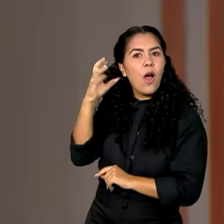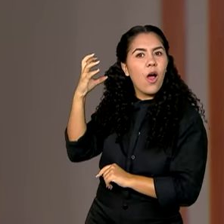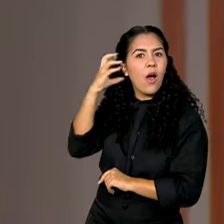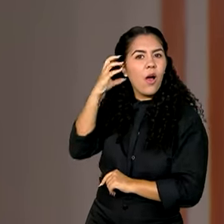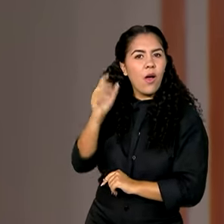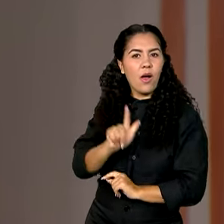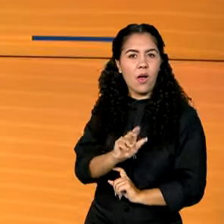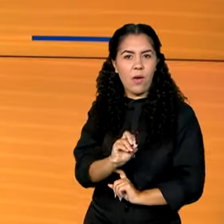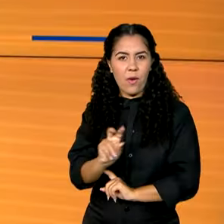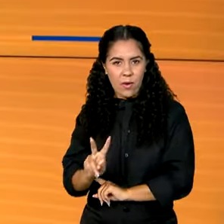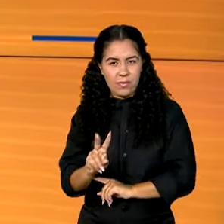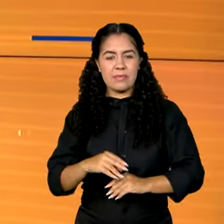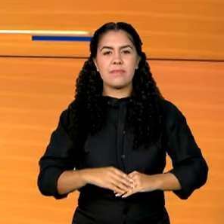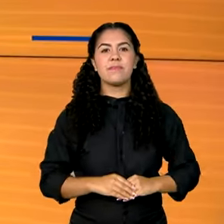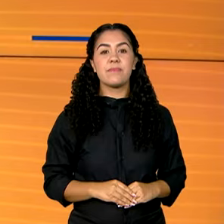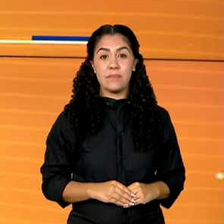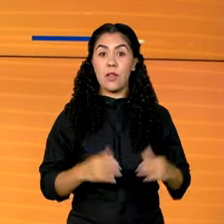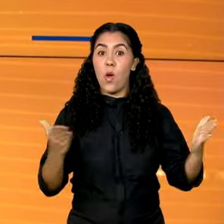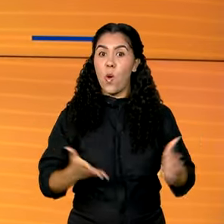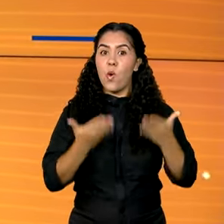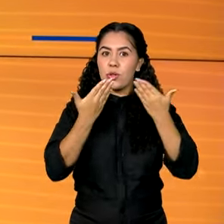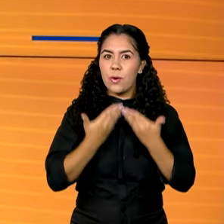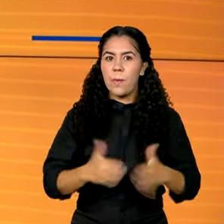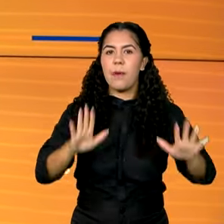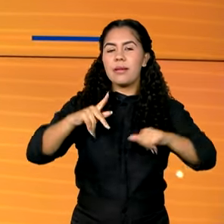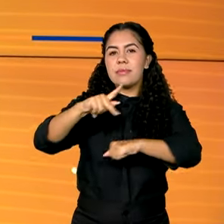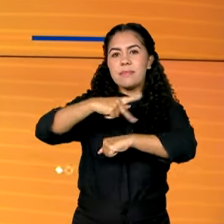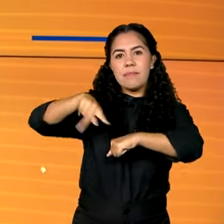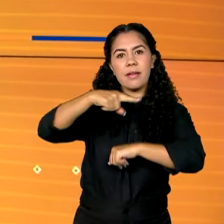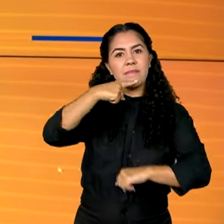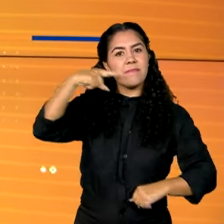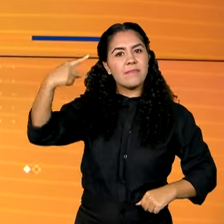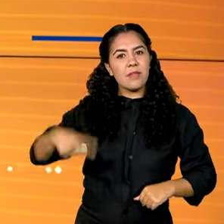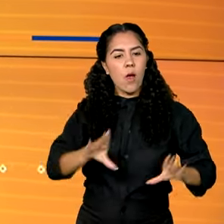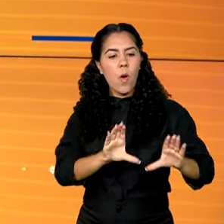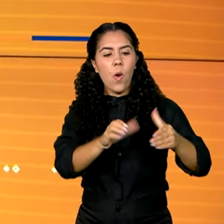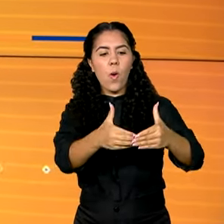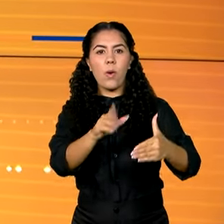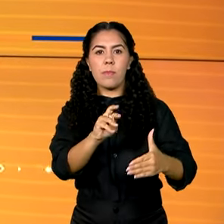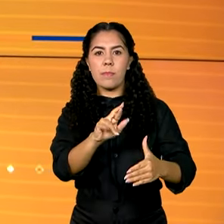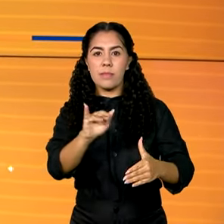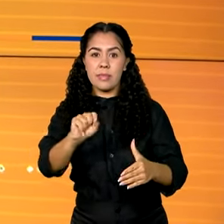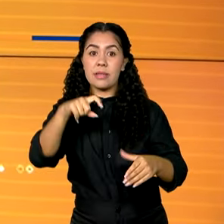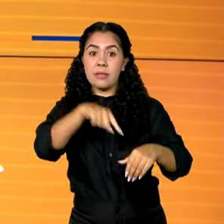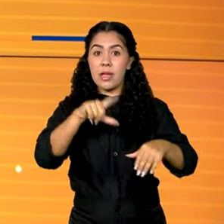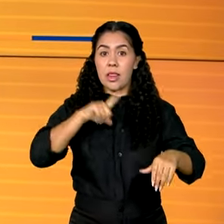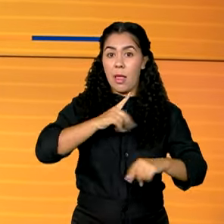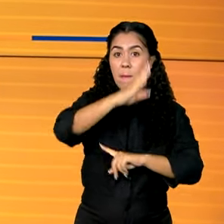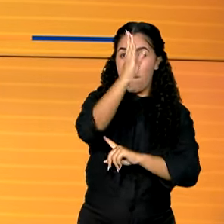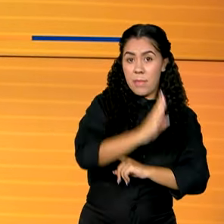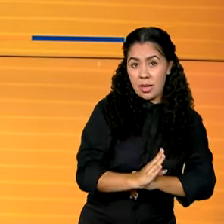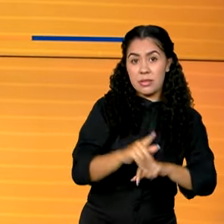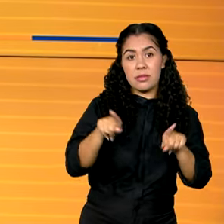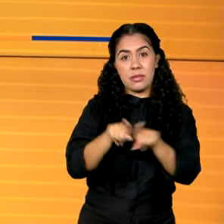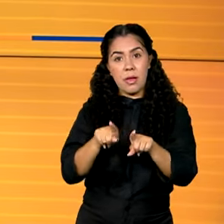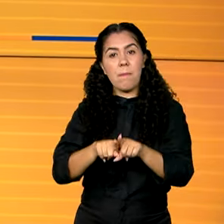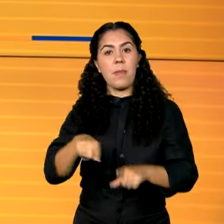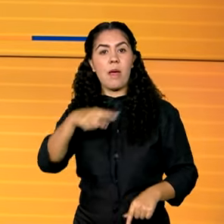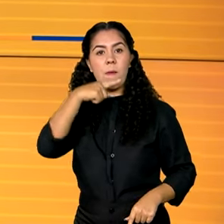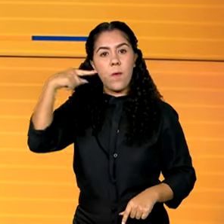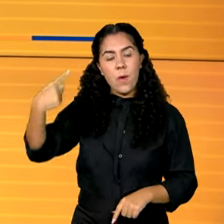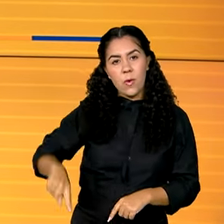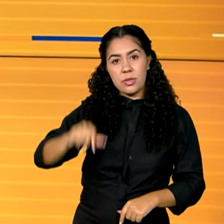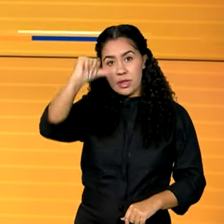Rádio Gov. Começa hoje na Rússia a cúpula dos BRICS, o grupo que reúne Brasil, Rússia, Índia, China